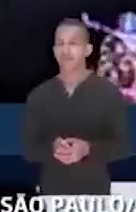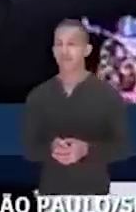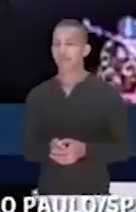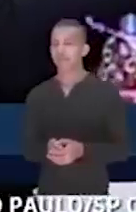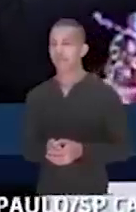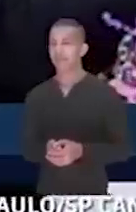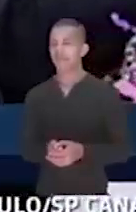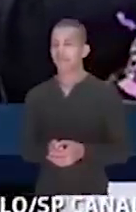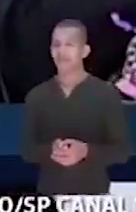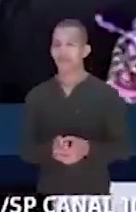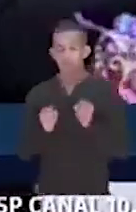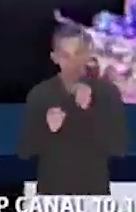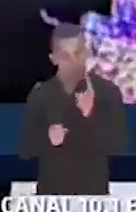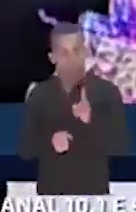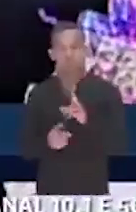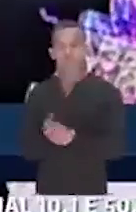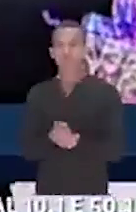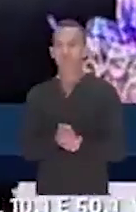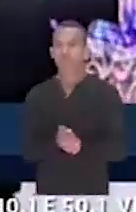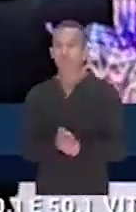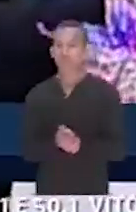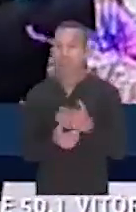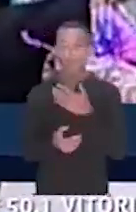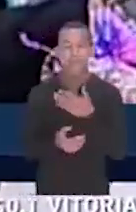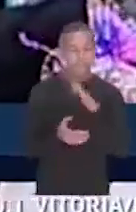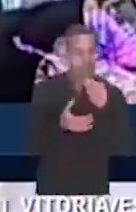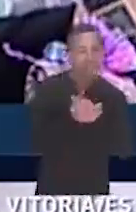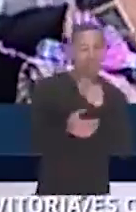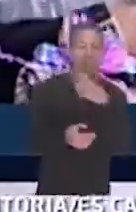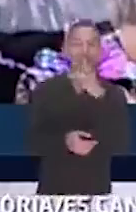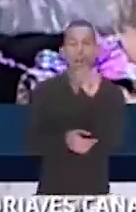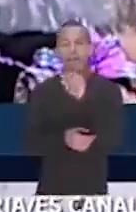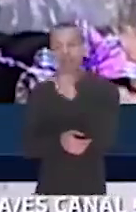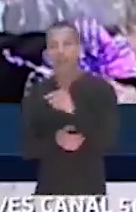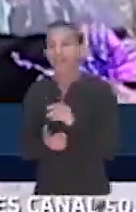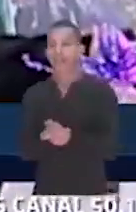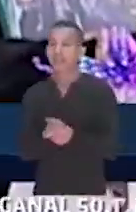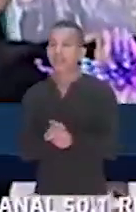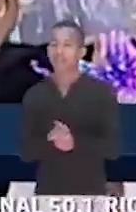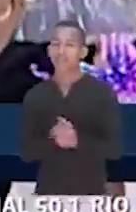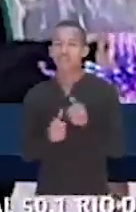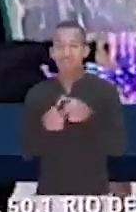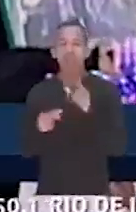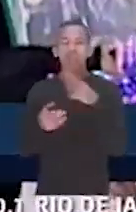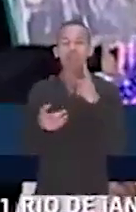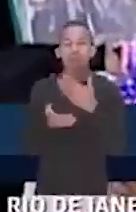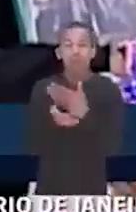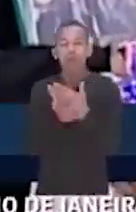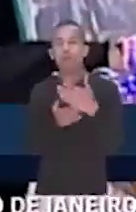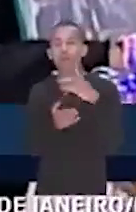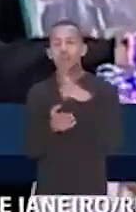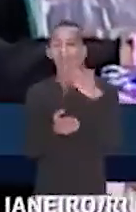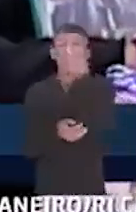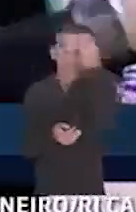Fala, filhinho, pode continuar. Bispo, a minha esposa e a irmã dela. A irmã dela está com princípio de Alzheimer. E eu creio que